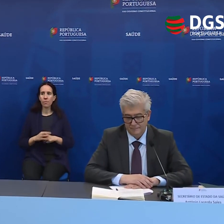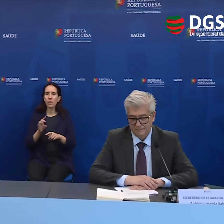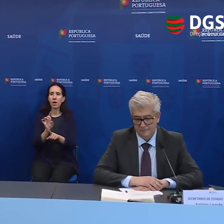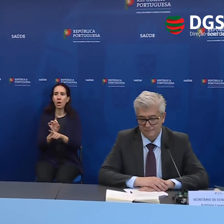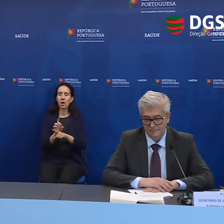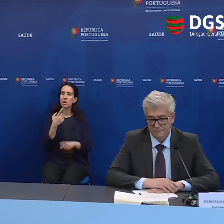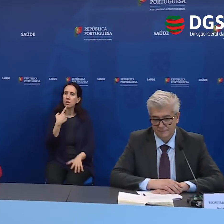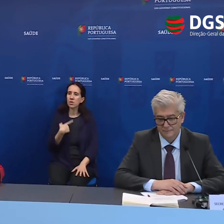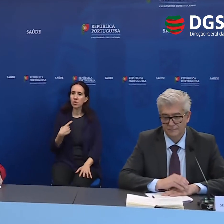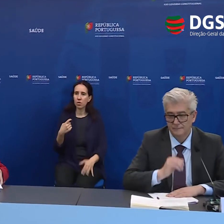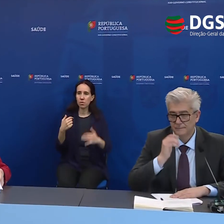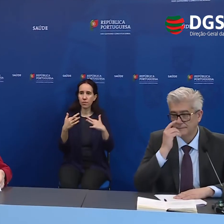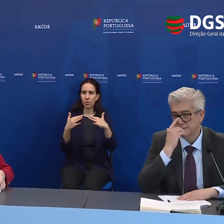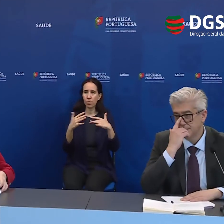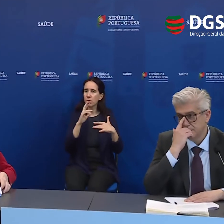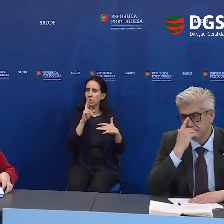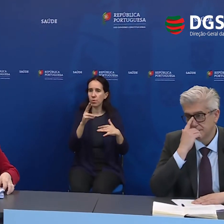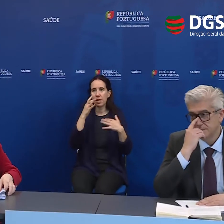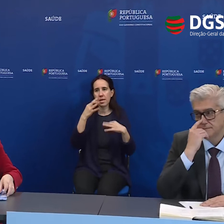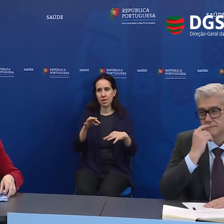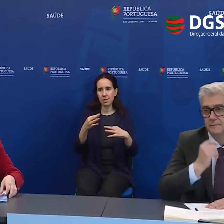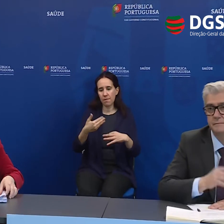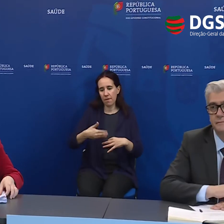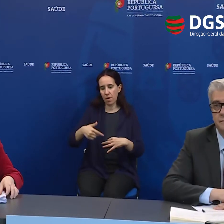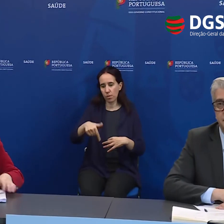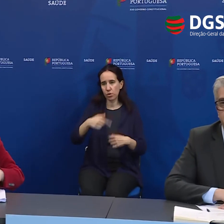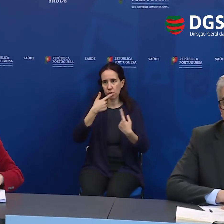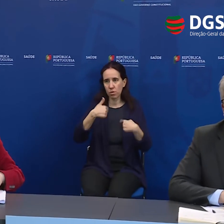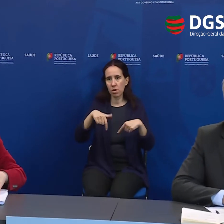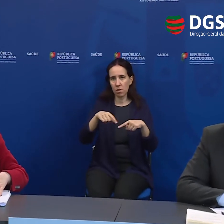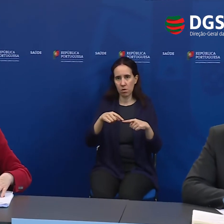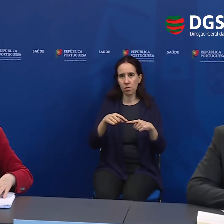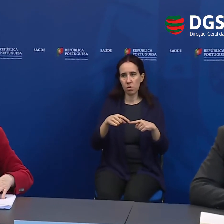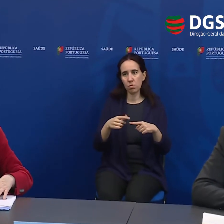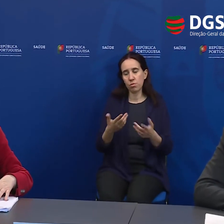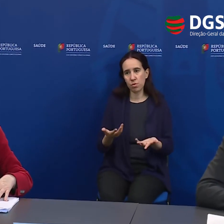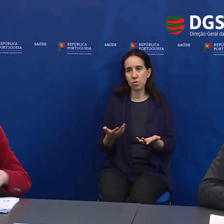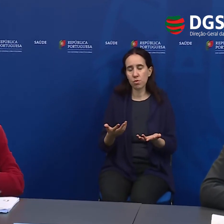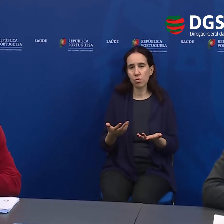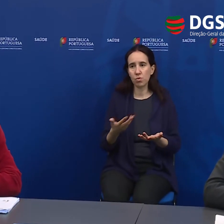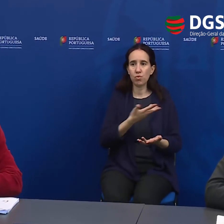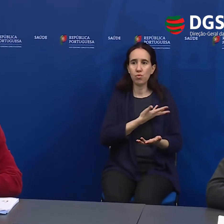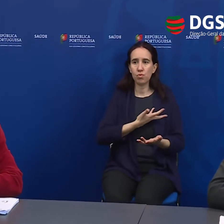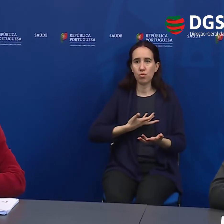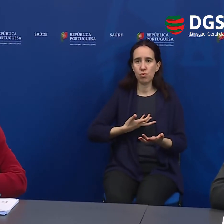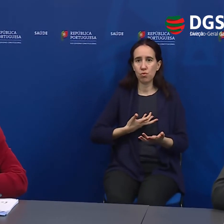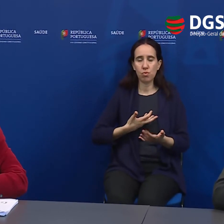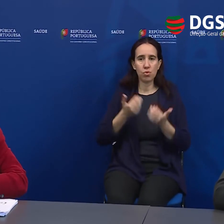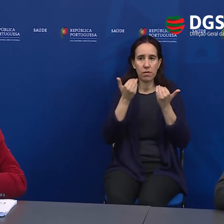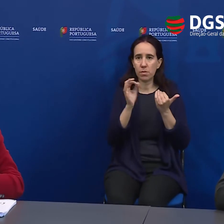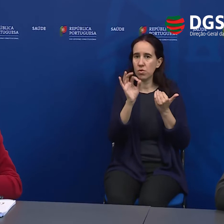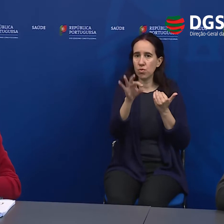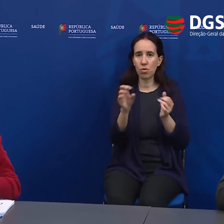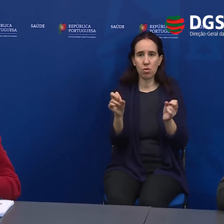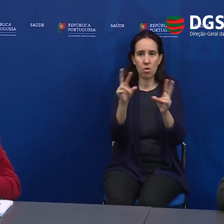Relativamente à questão do futebol, a resposta é simples: vamos ter hoje uma reunião e, portanto, é só essa informação